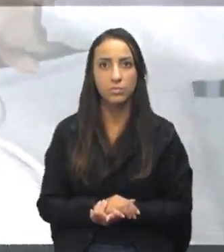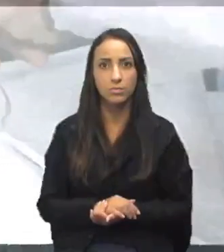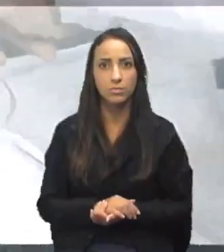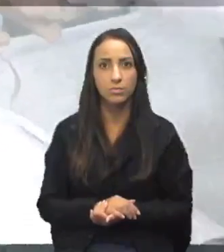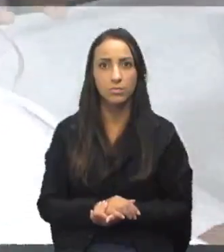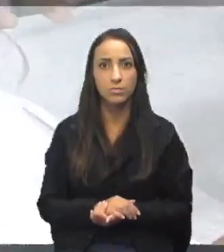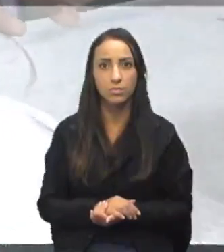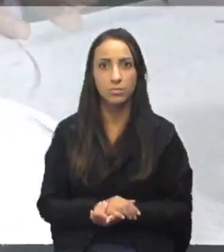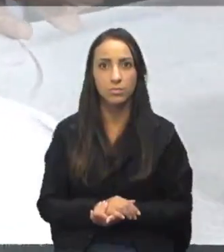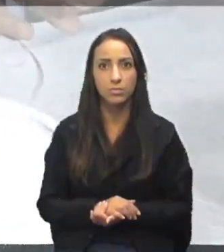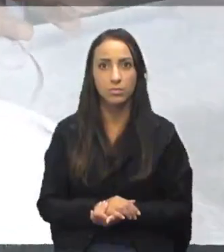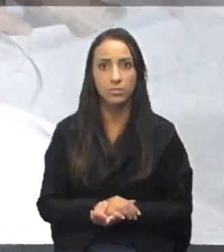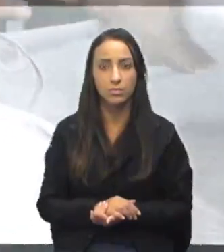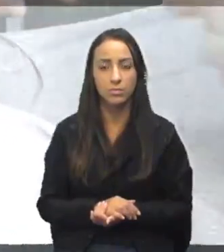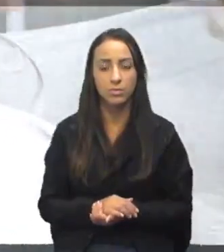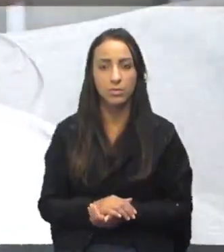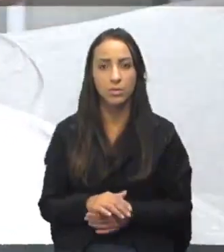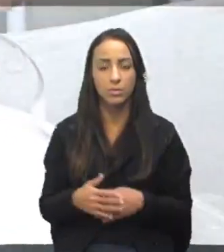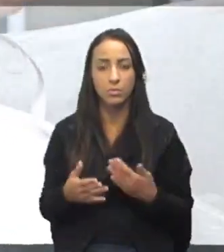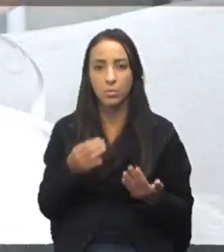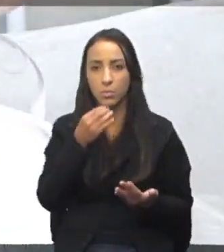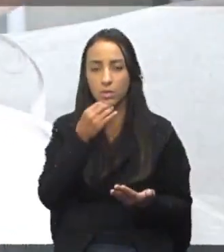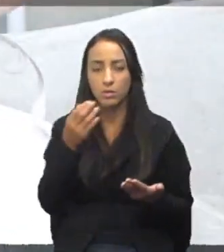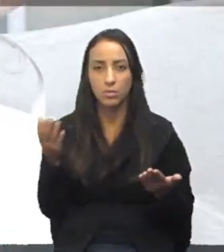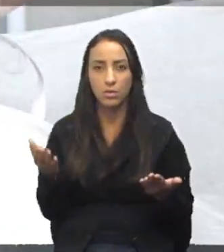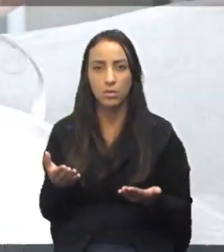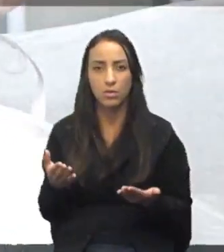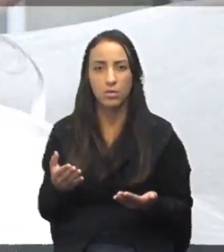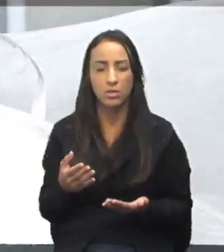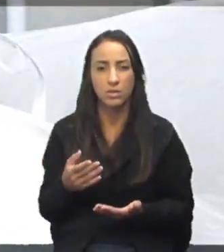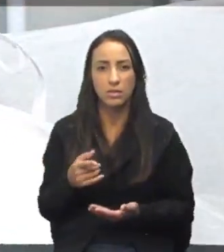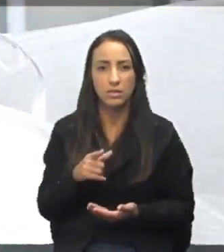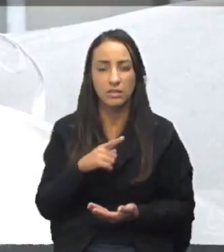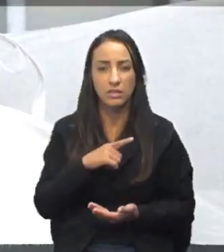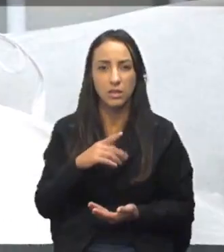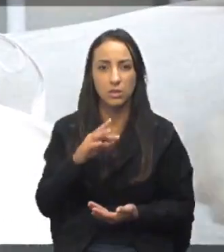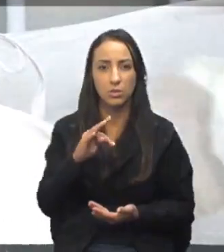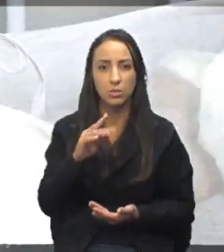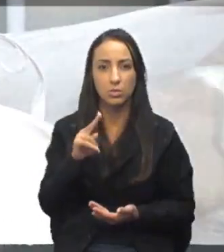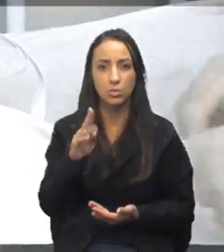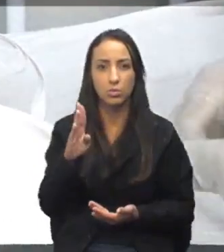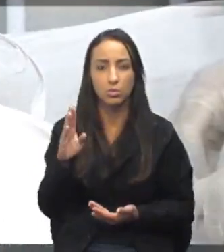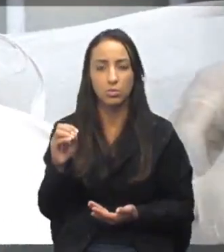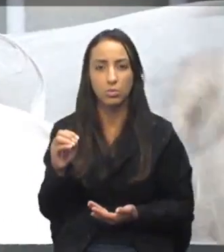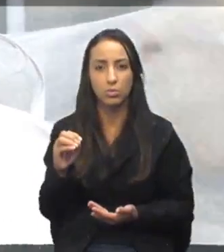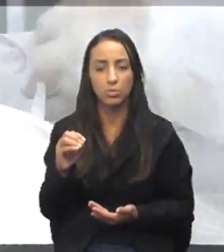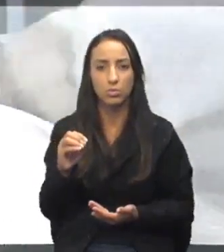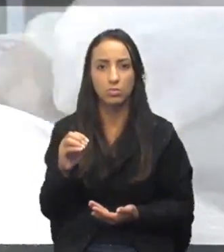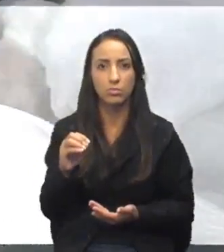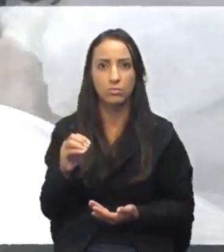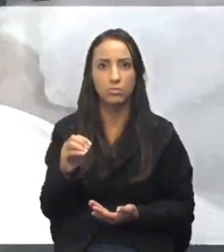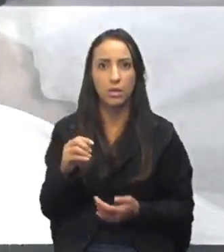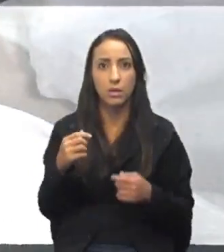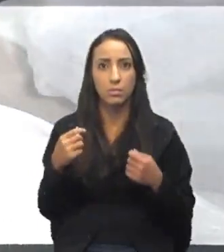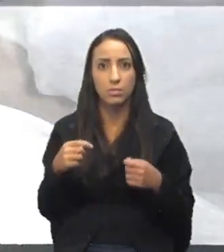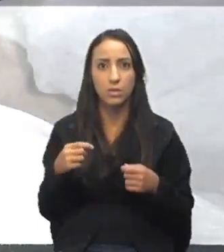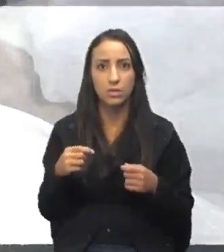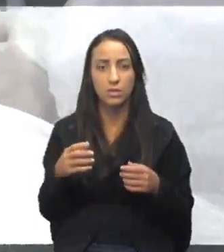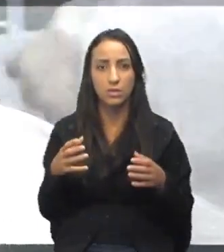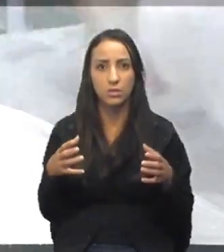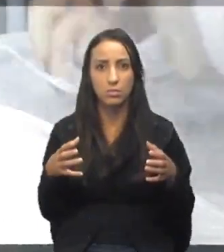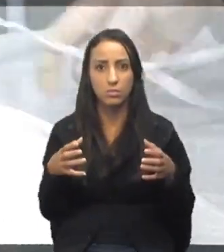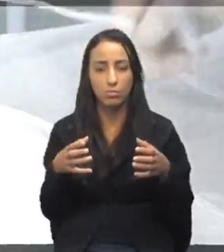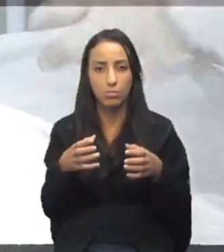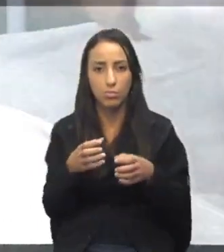caso dele fazer uso de um tubo endotraqueal, é necessário que a gente desinsufle o